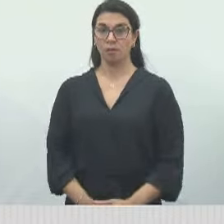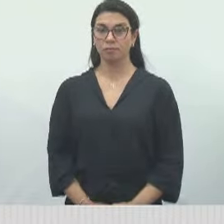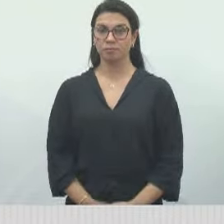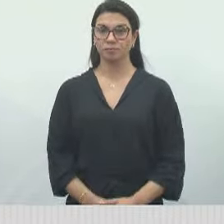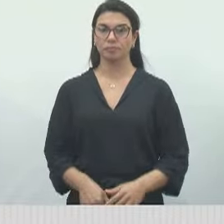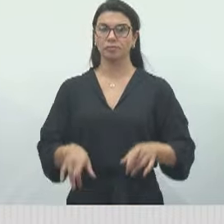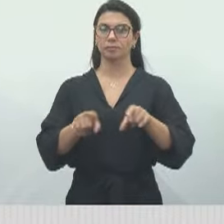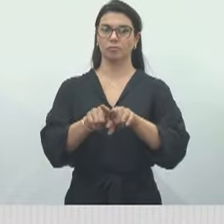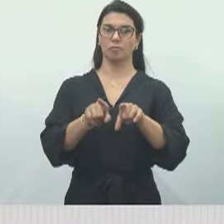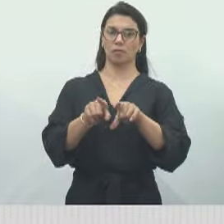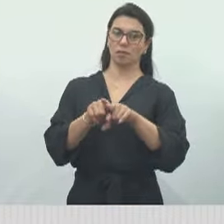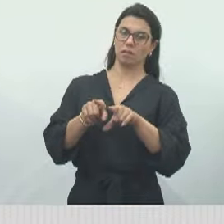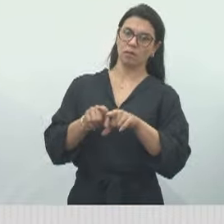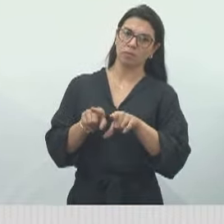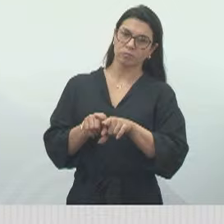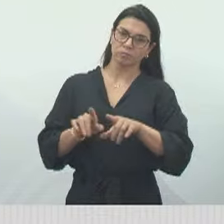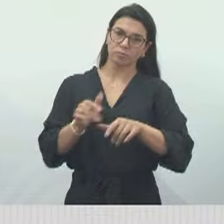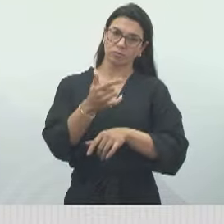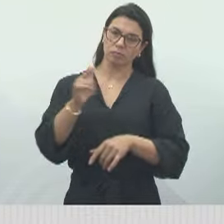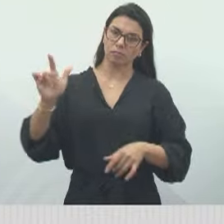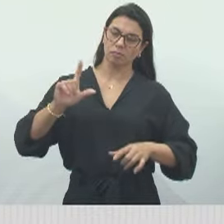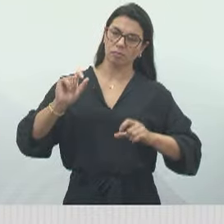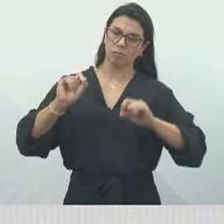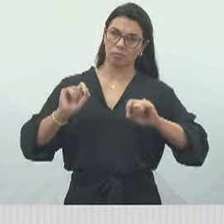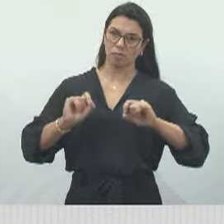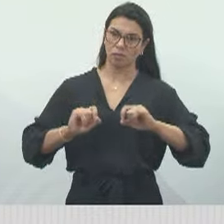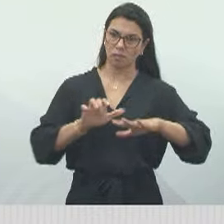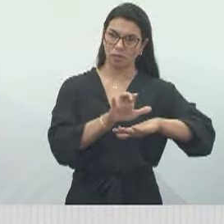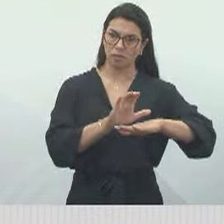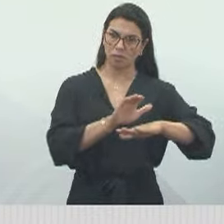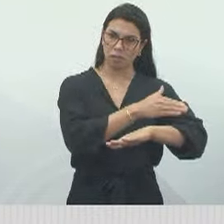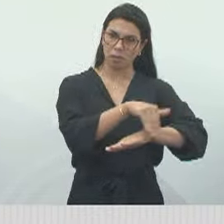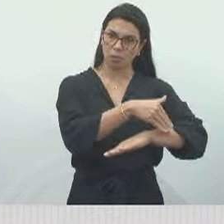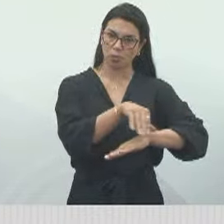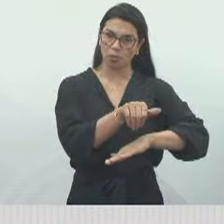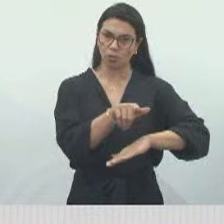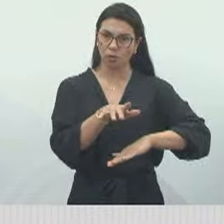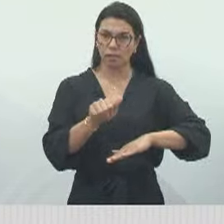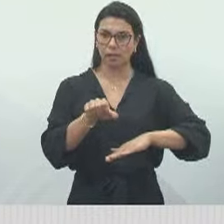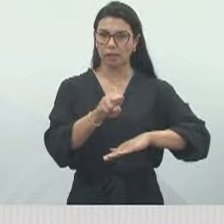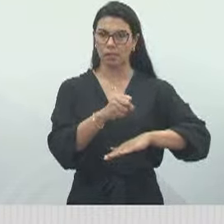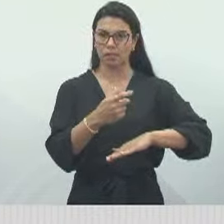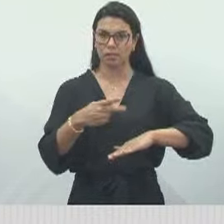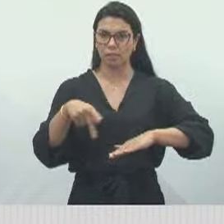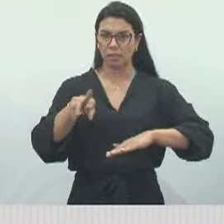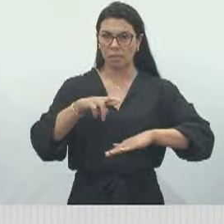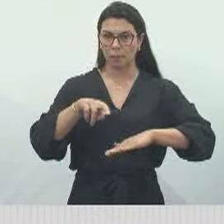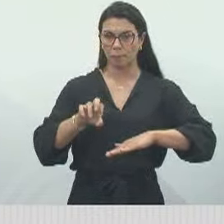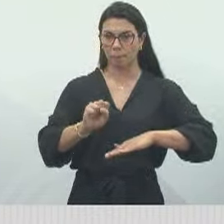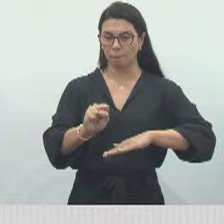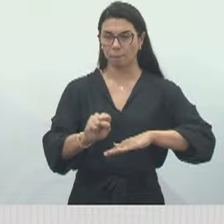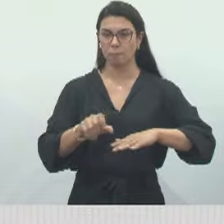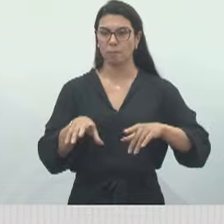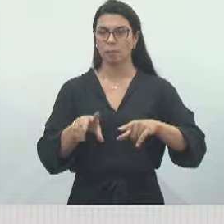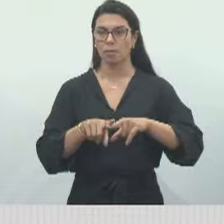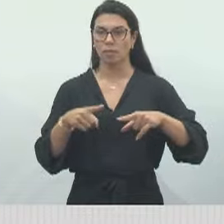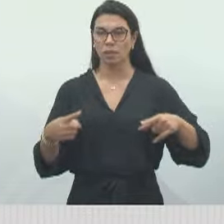Também a próxima, aí é lá na rua Gaspar Gomes da Costa. Nós estamos dizendo que faça um